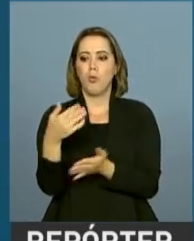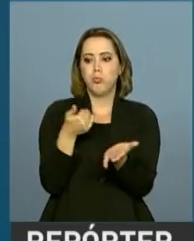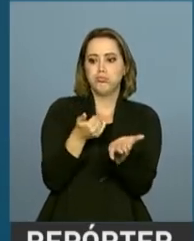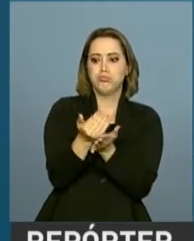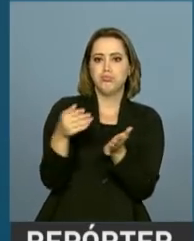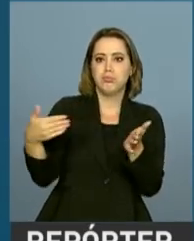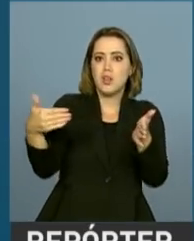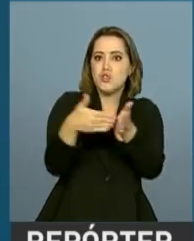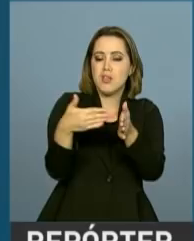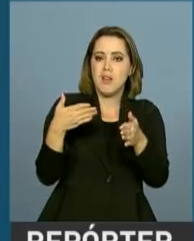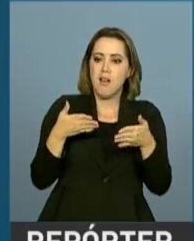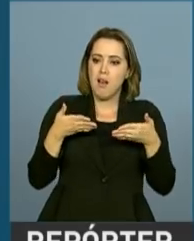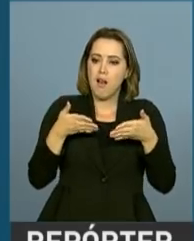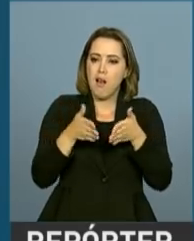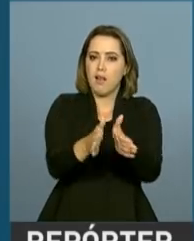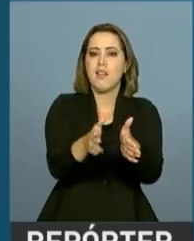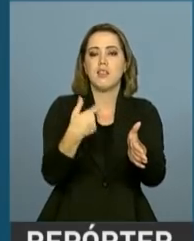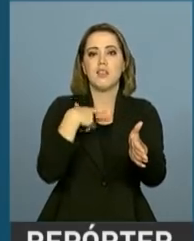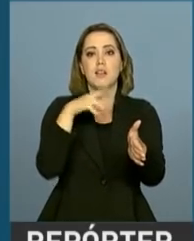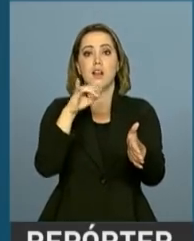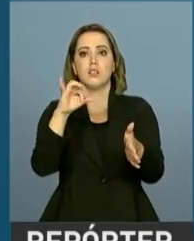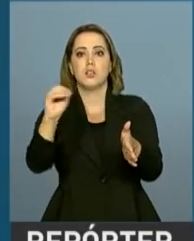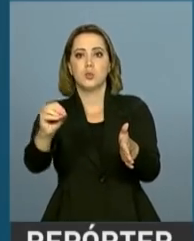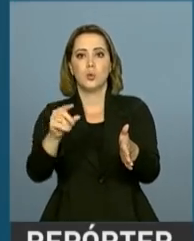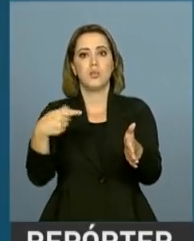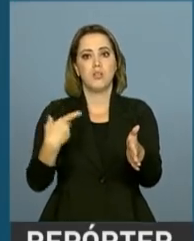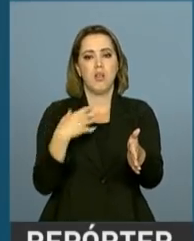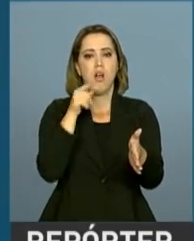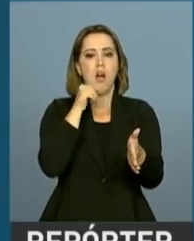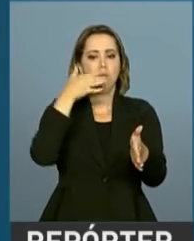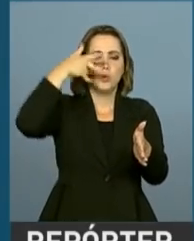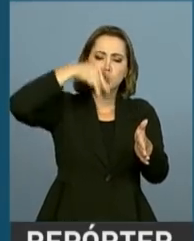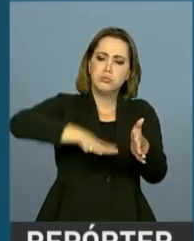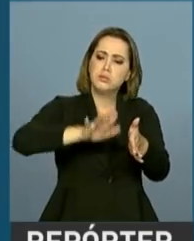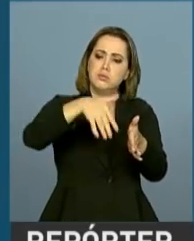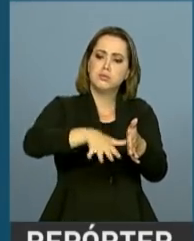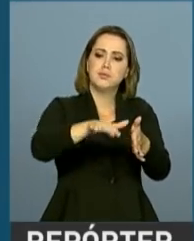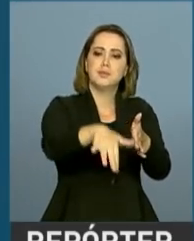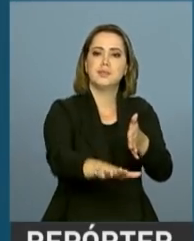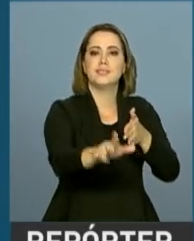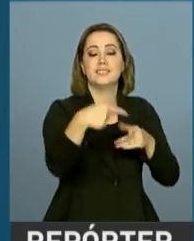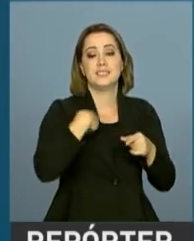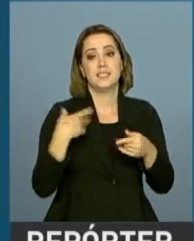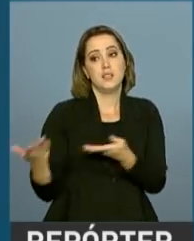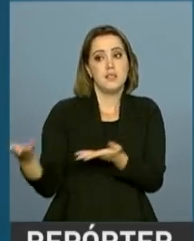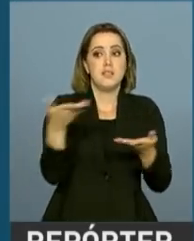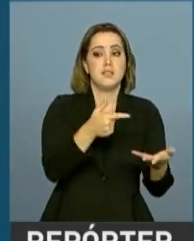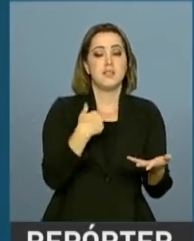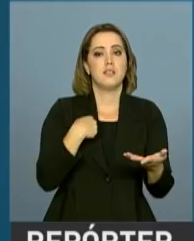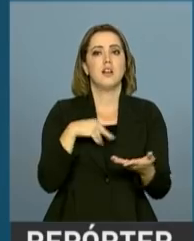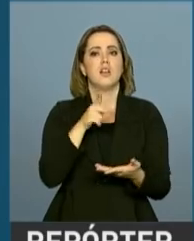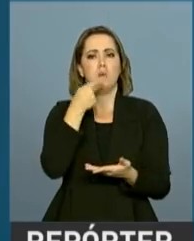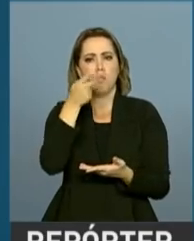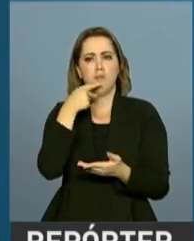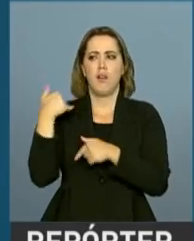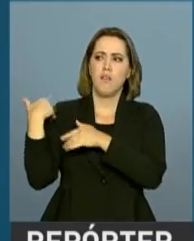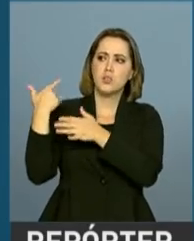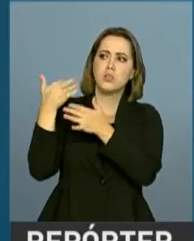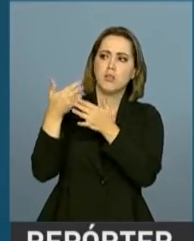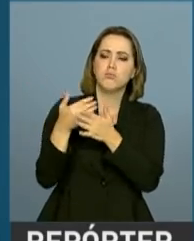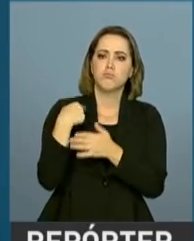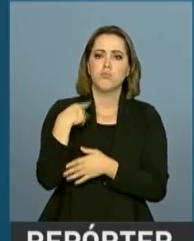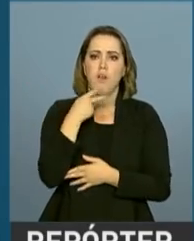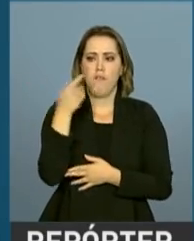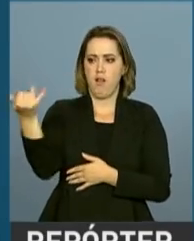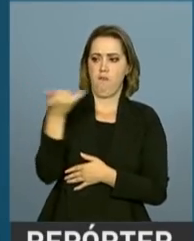na Paraíba. As águas do São Francisco trarão, como me dizia no caminho